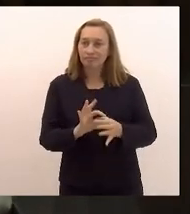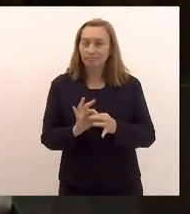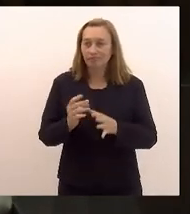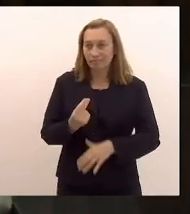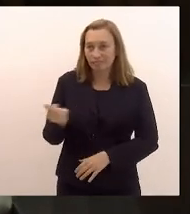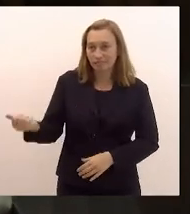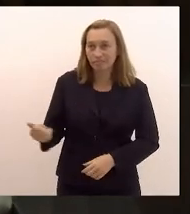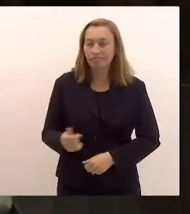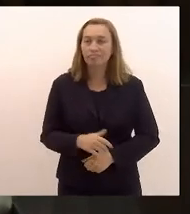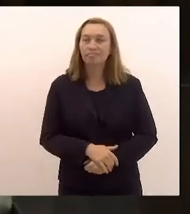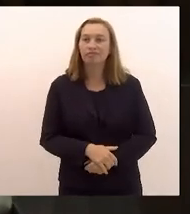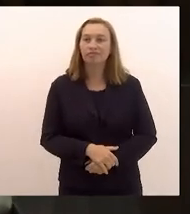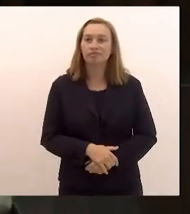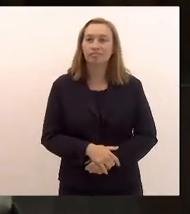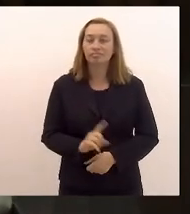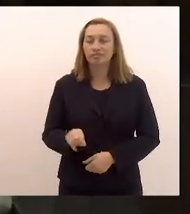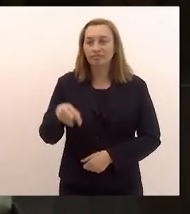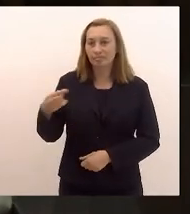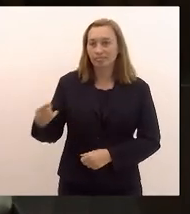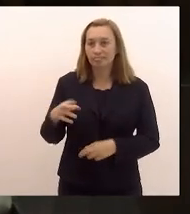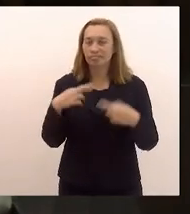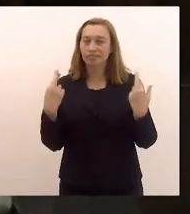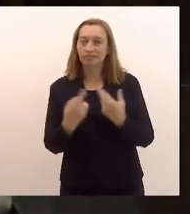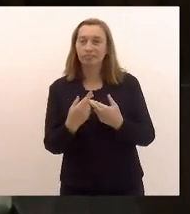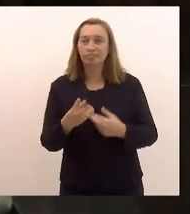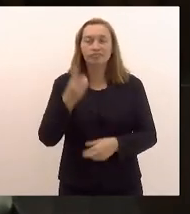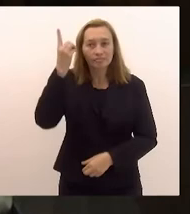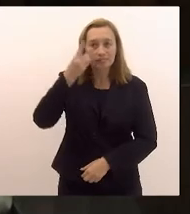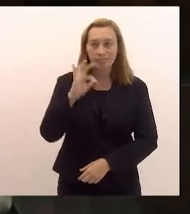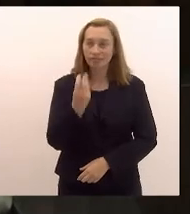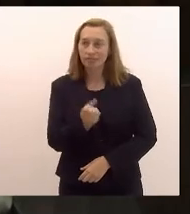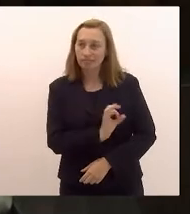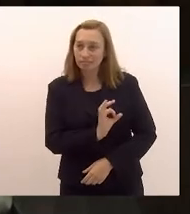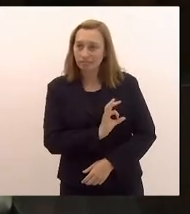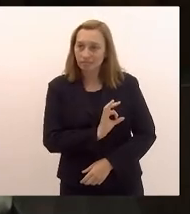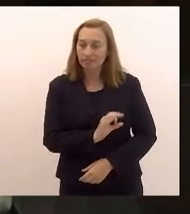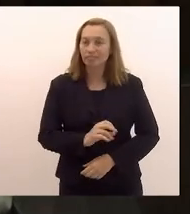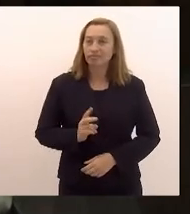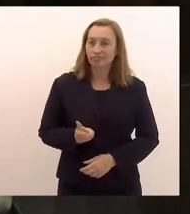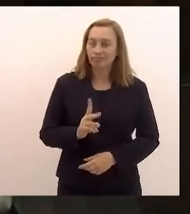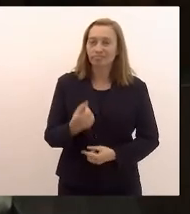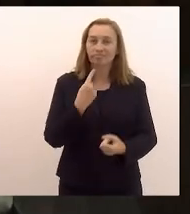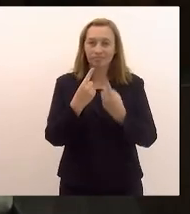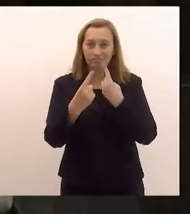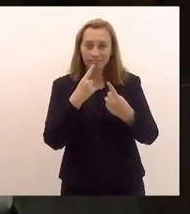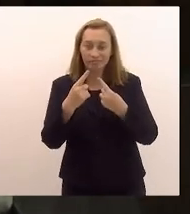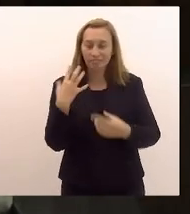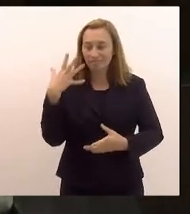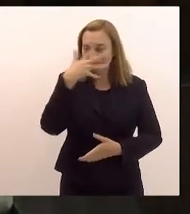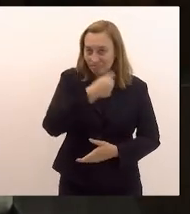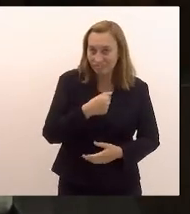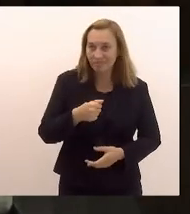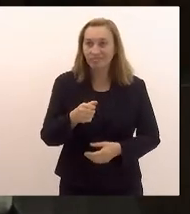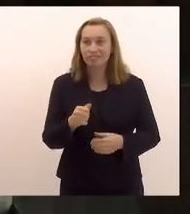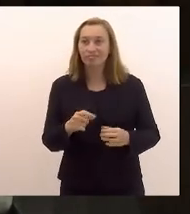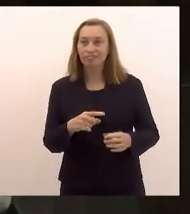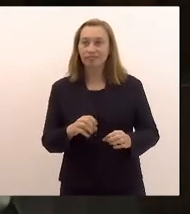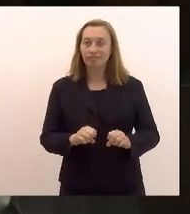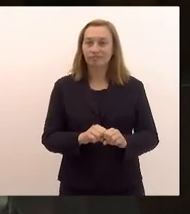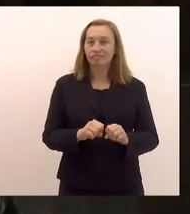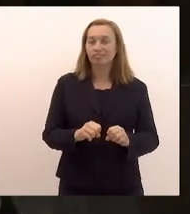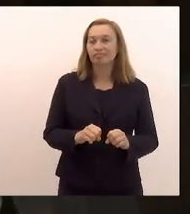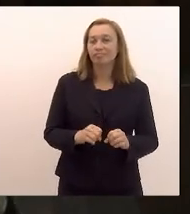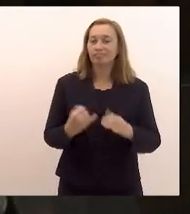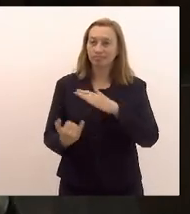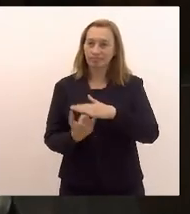deixou aqui para para outra agenda deputada Martha Rocha que mantém um diálogo também muito bonito constituição como a